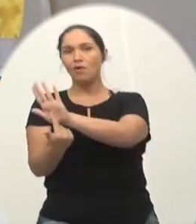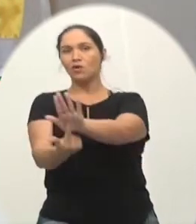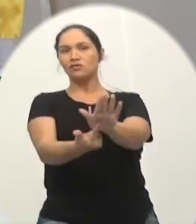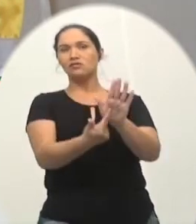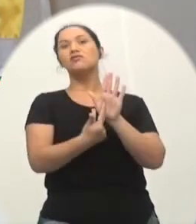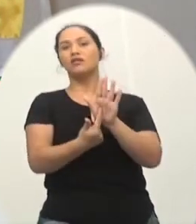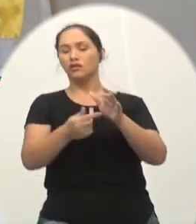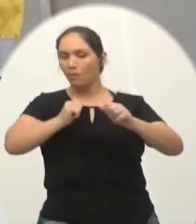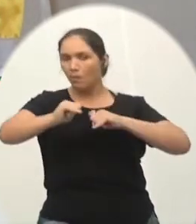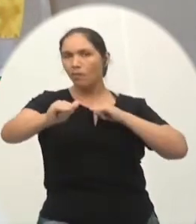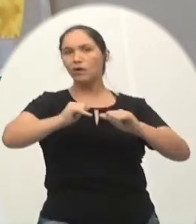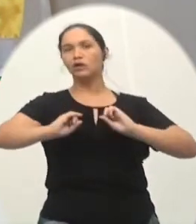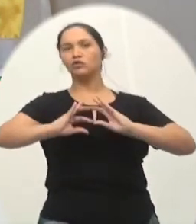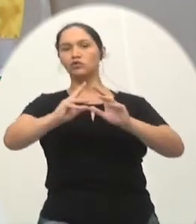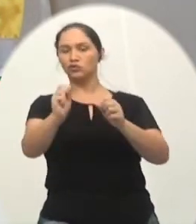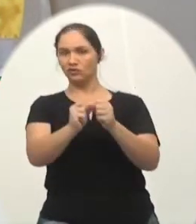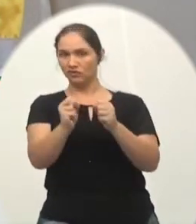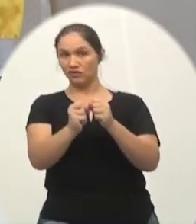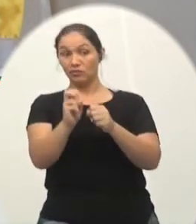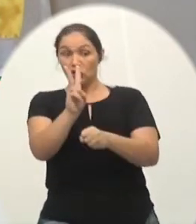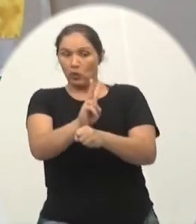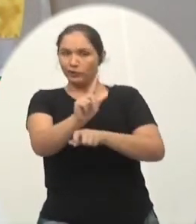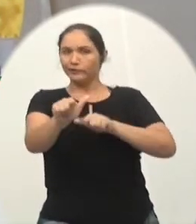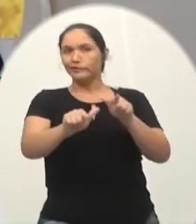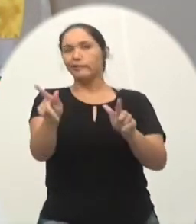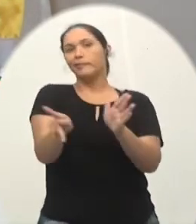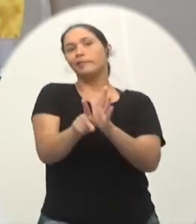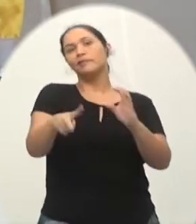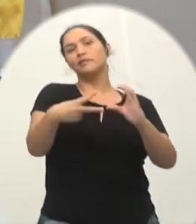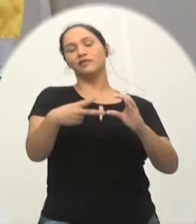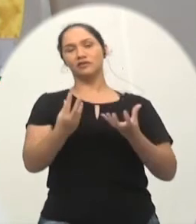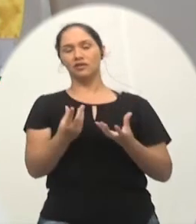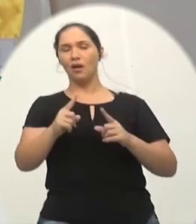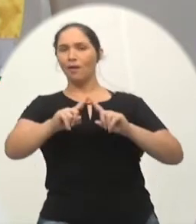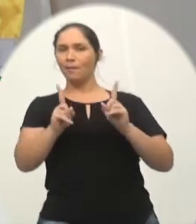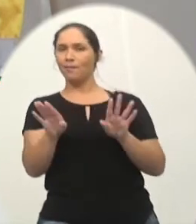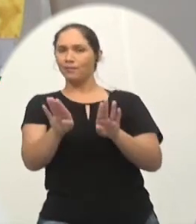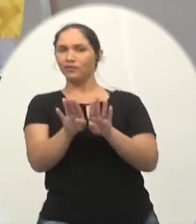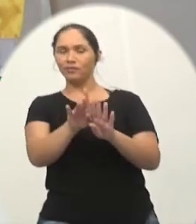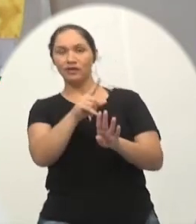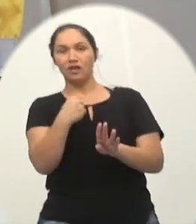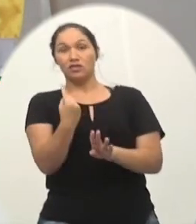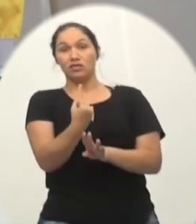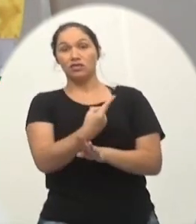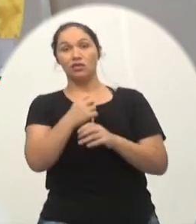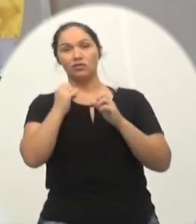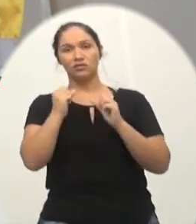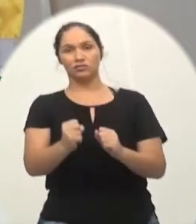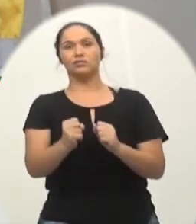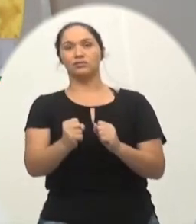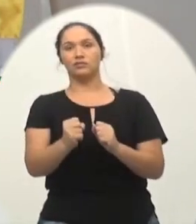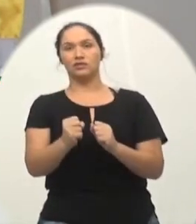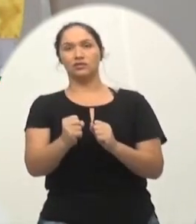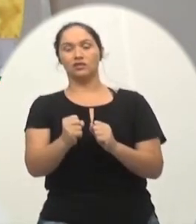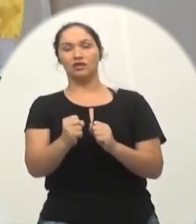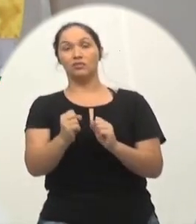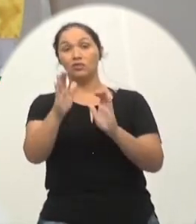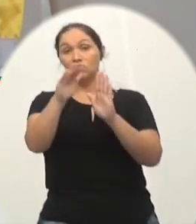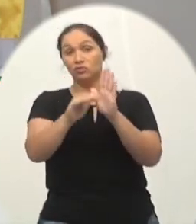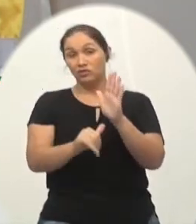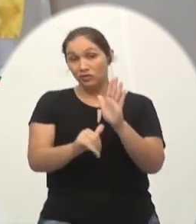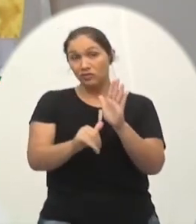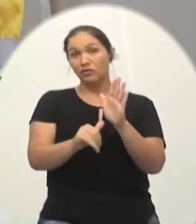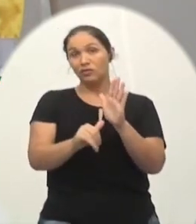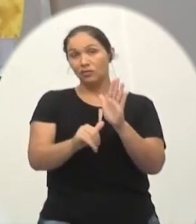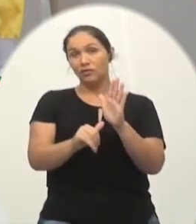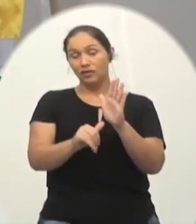zelar pelos os trabalhos aqui da casa. Mas por que não, de repente, nós reduzir um pouco o duodécimo para ser aplicado, para a gente